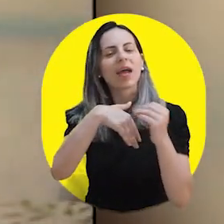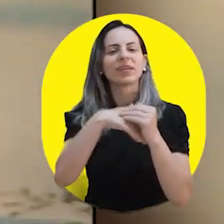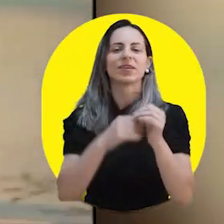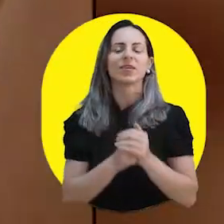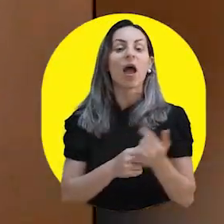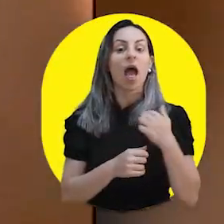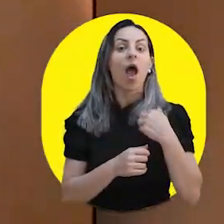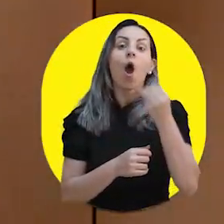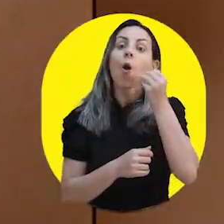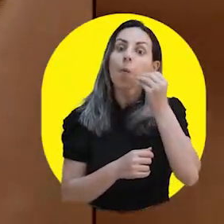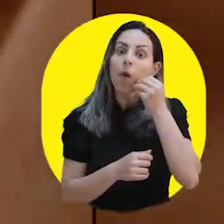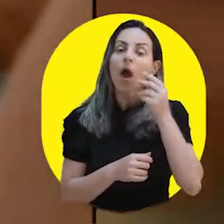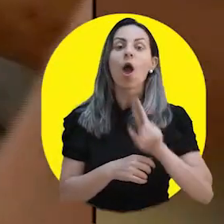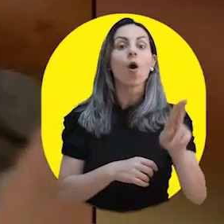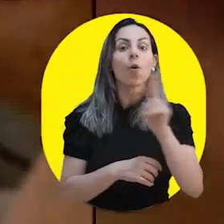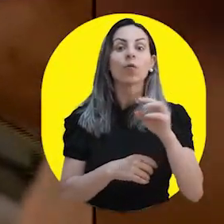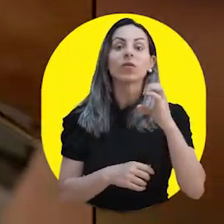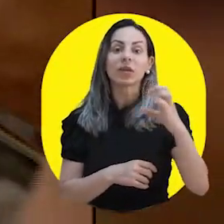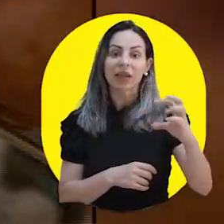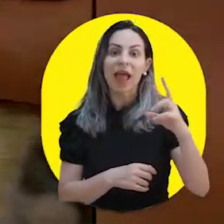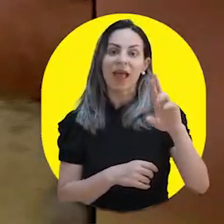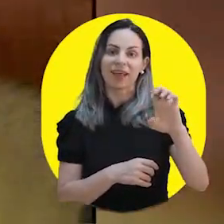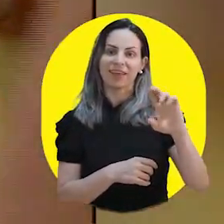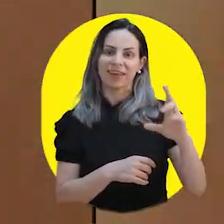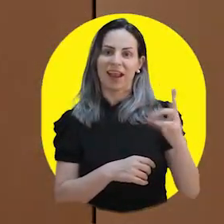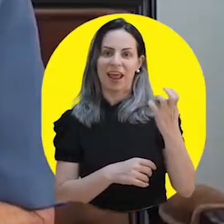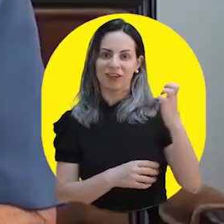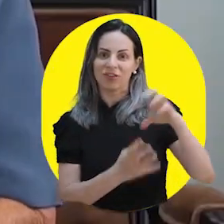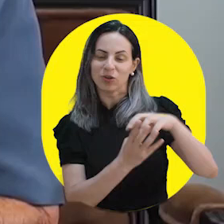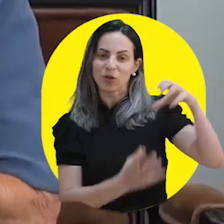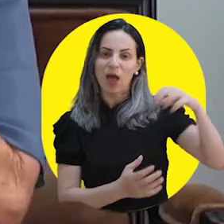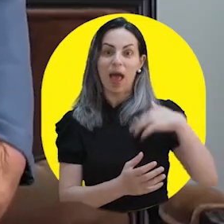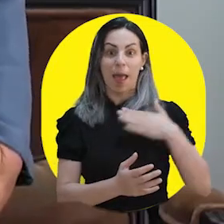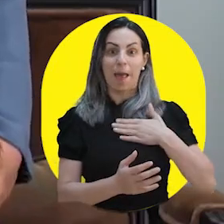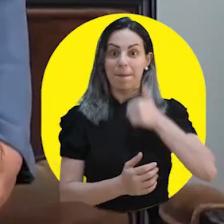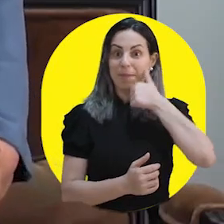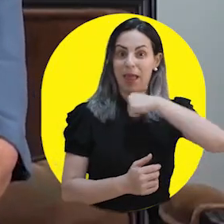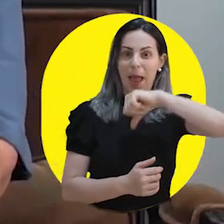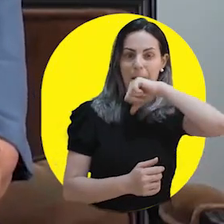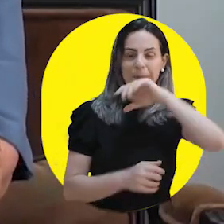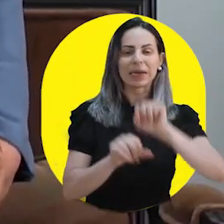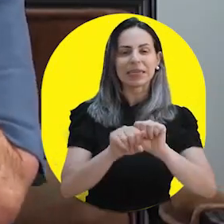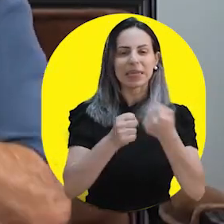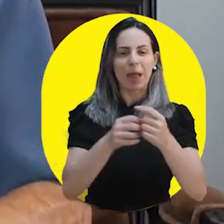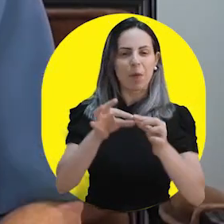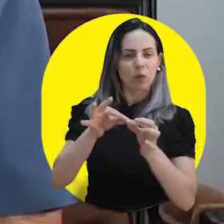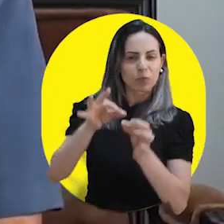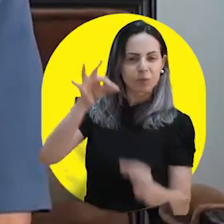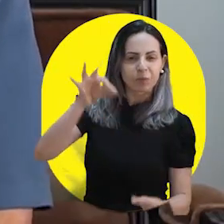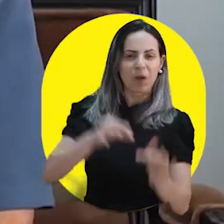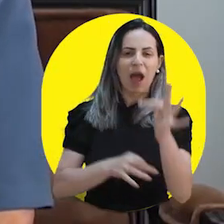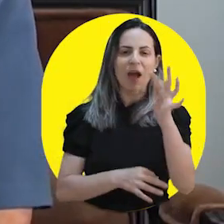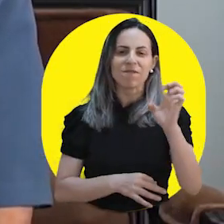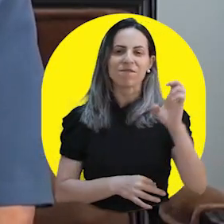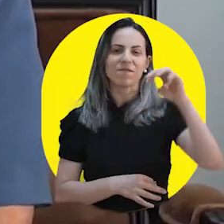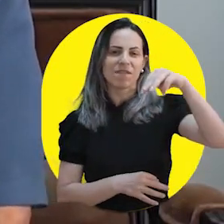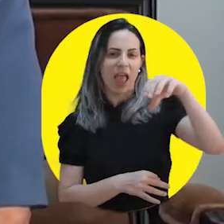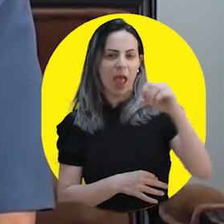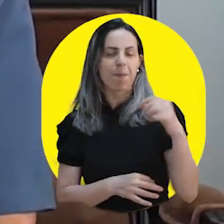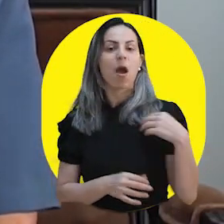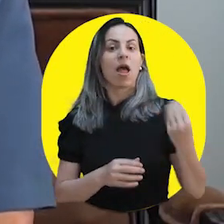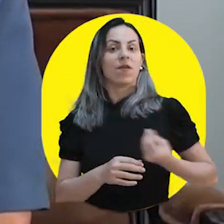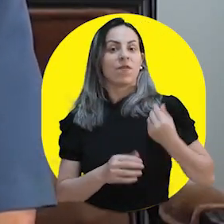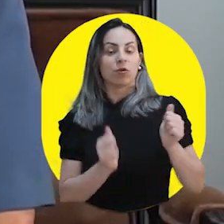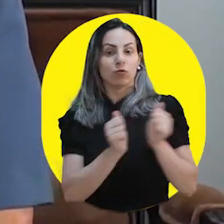das pessoas de fora. Eu tive a oportunidade de usar a Creche do Idoso. A minha mãe veio para cá, ela teve uma fratura de fêmur, e ela